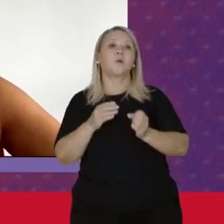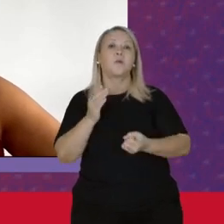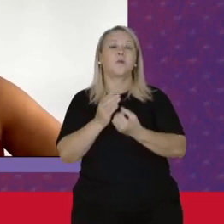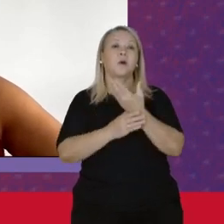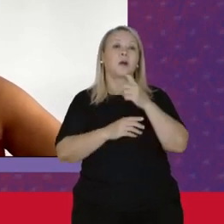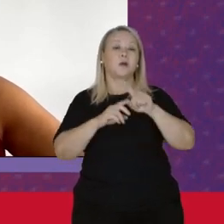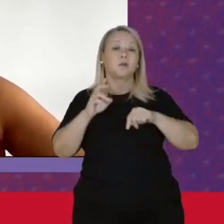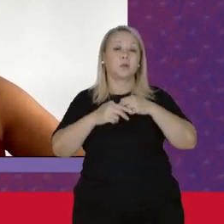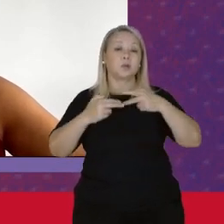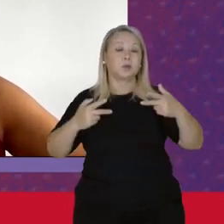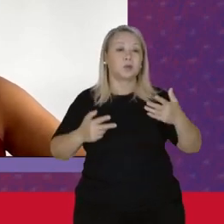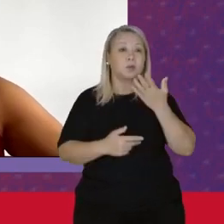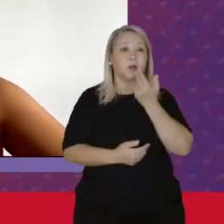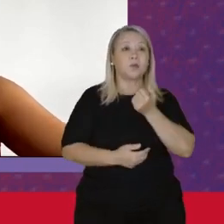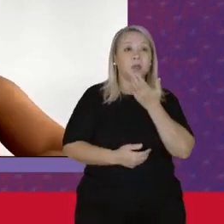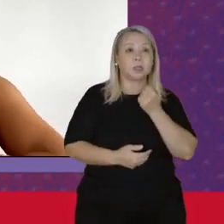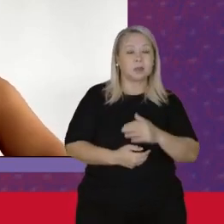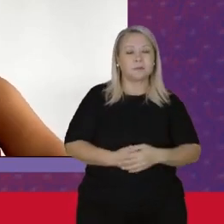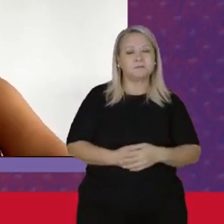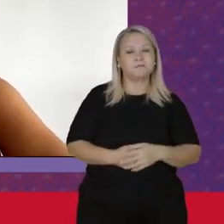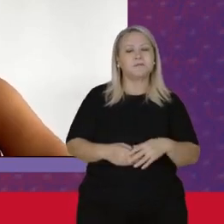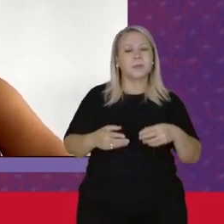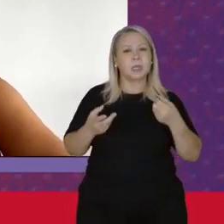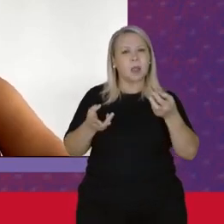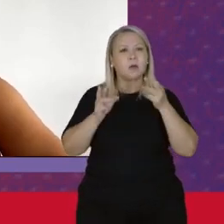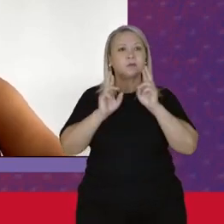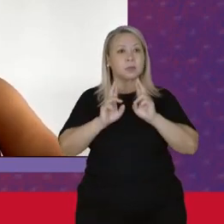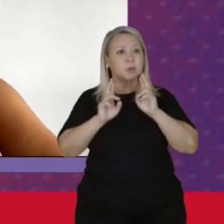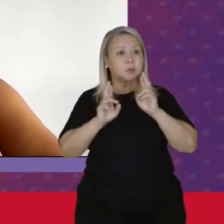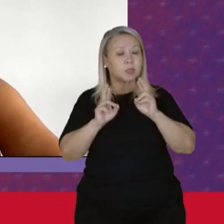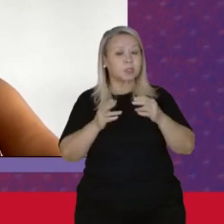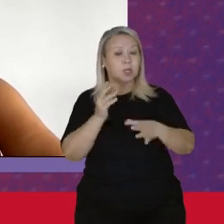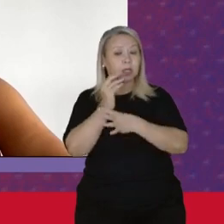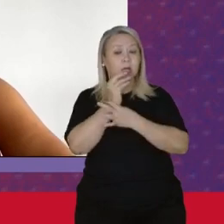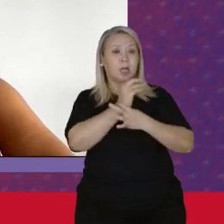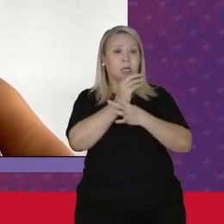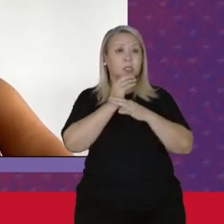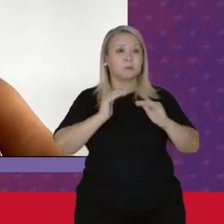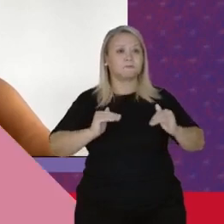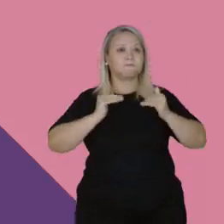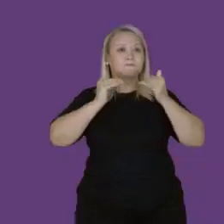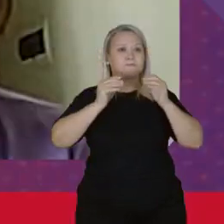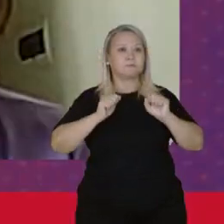alimentos saudáveis, né? Nessa perspectiva da garantia e da soberania.